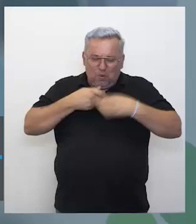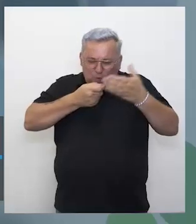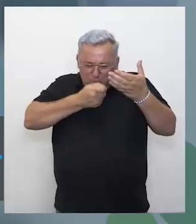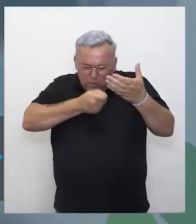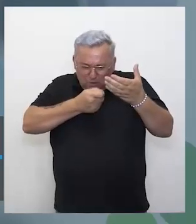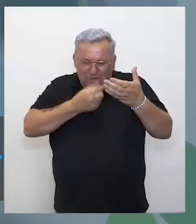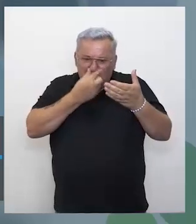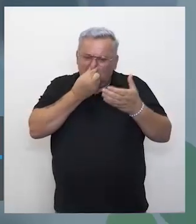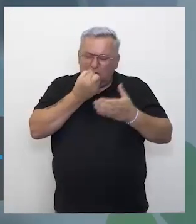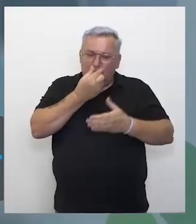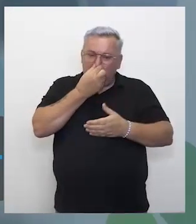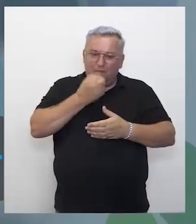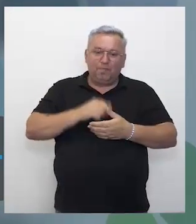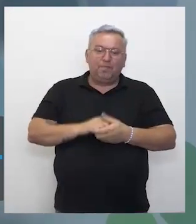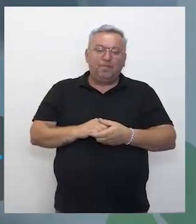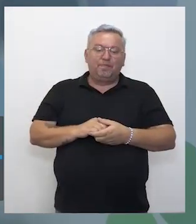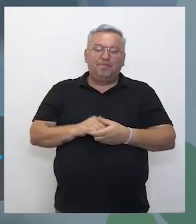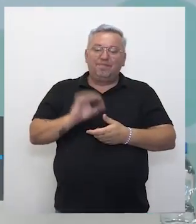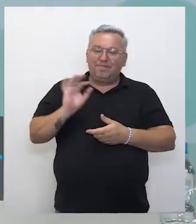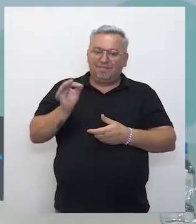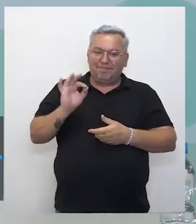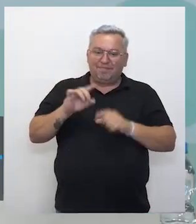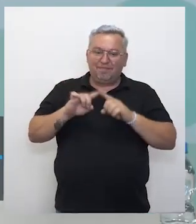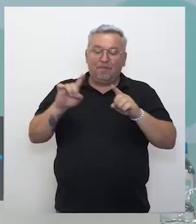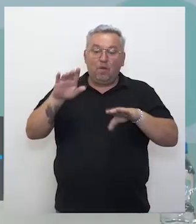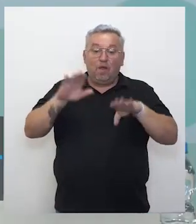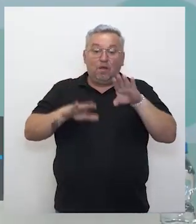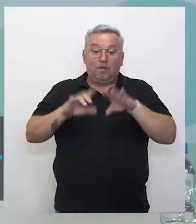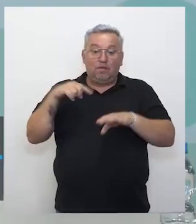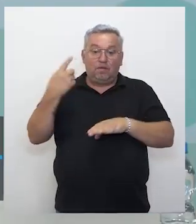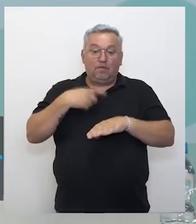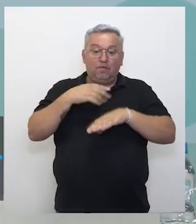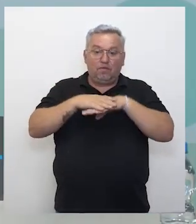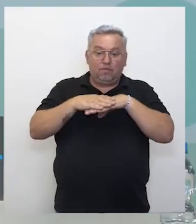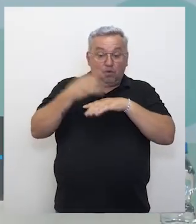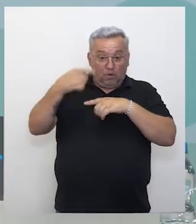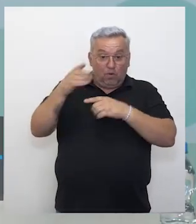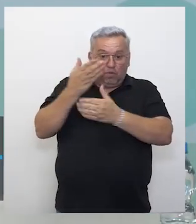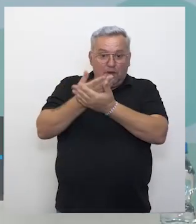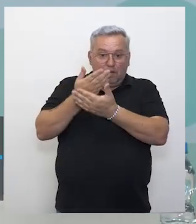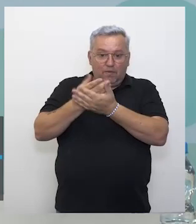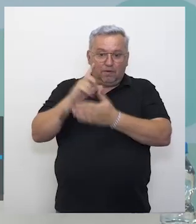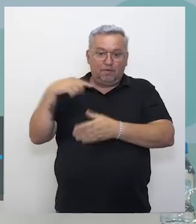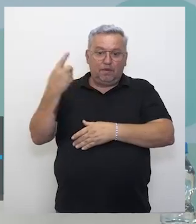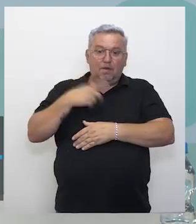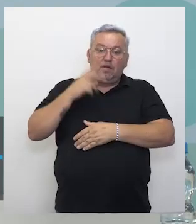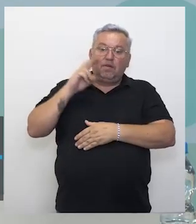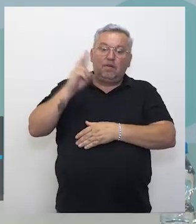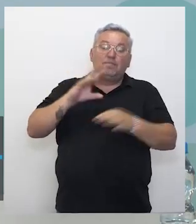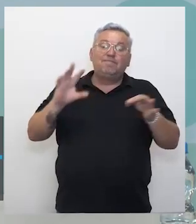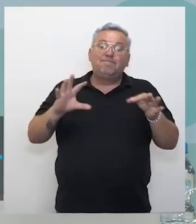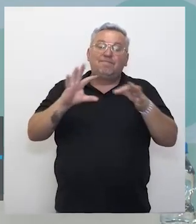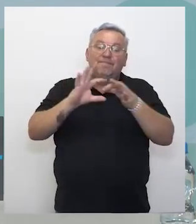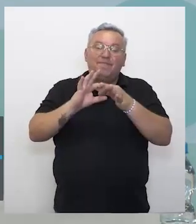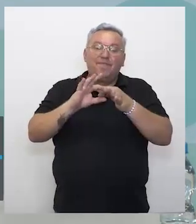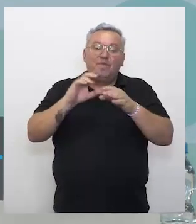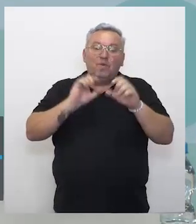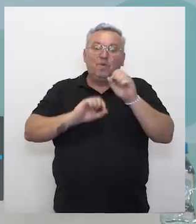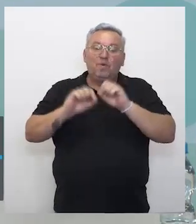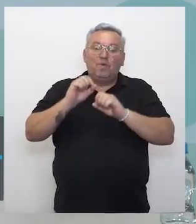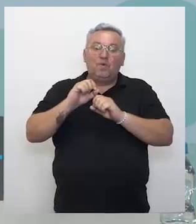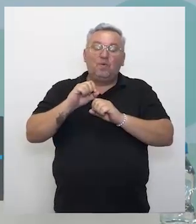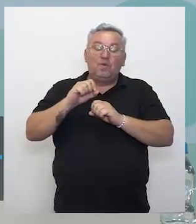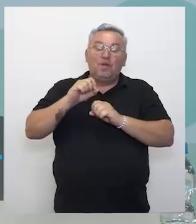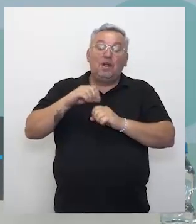e microscópios. Exato, né? Então, muitas vezes, a gente até comentou na última aula, a gente acaba vinculando, muitas vezes, as ciências